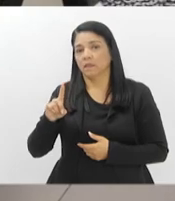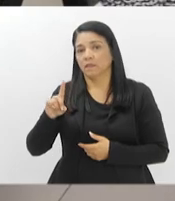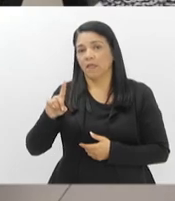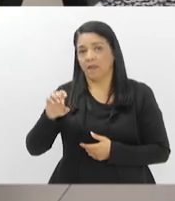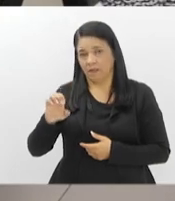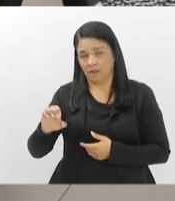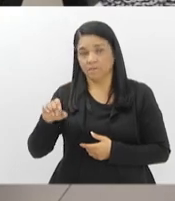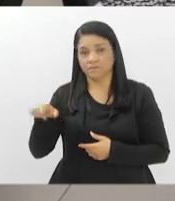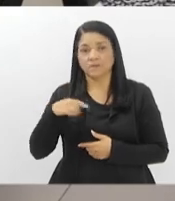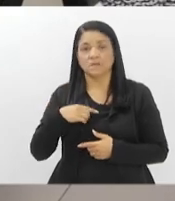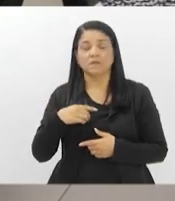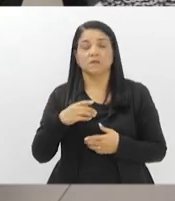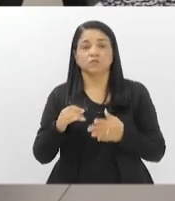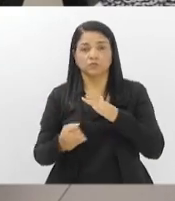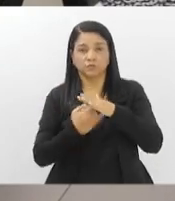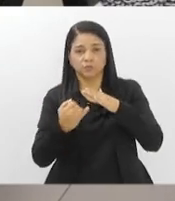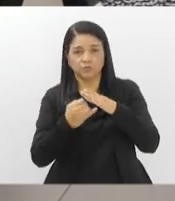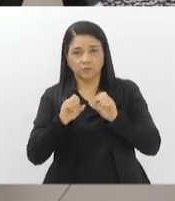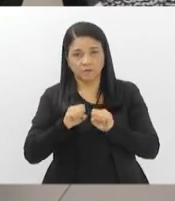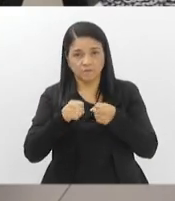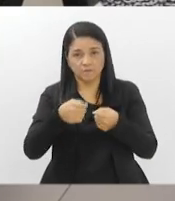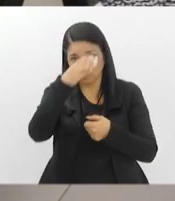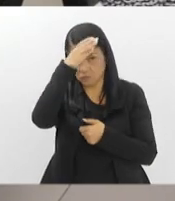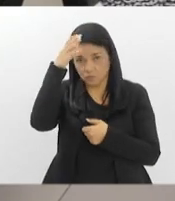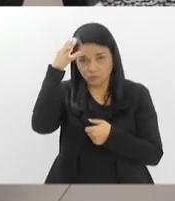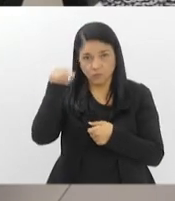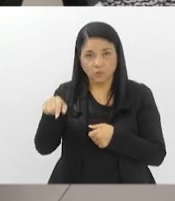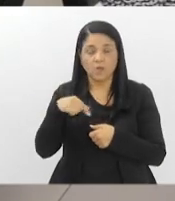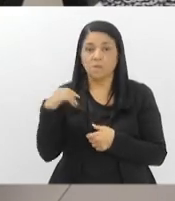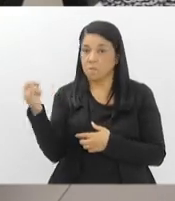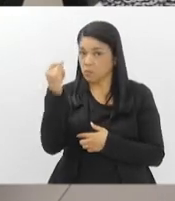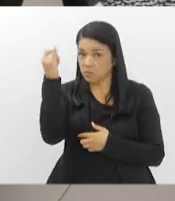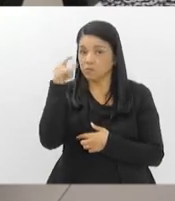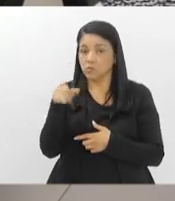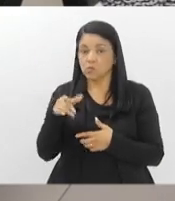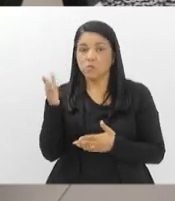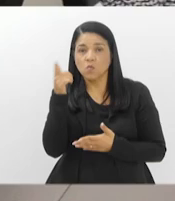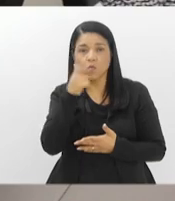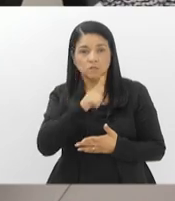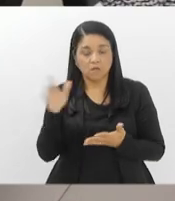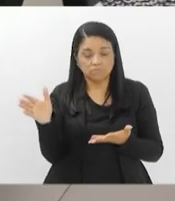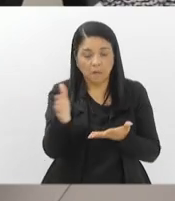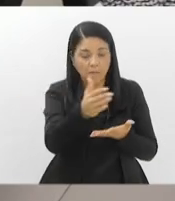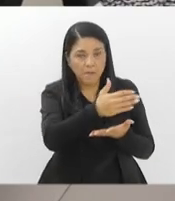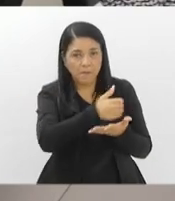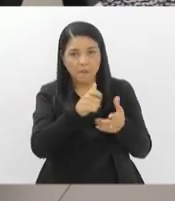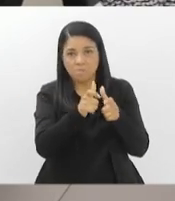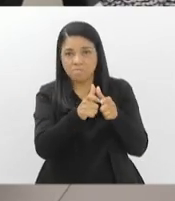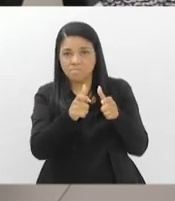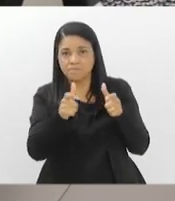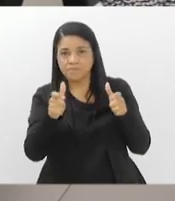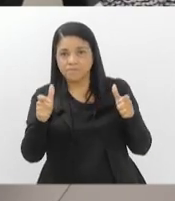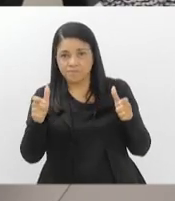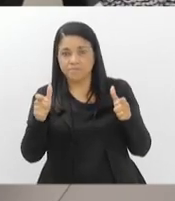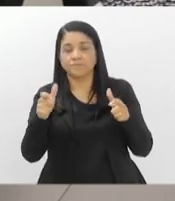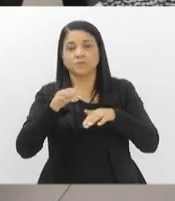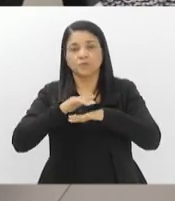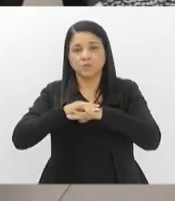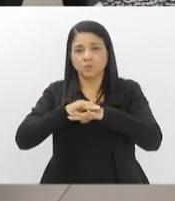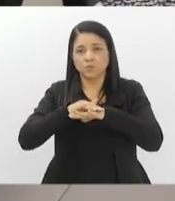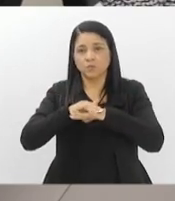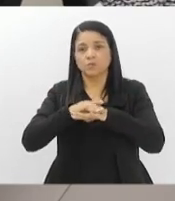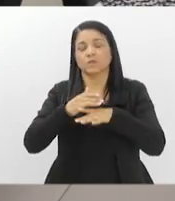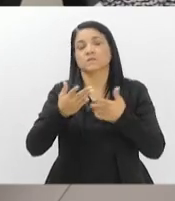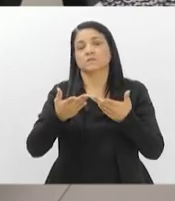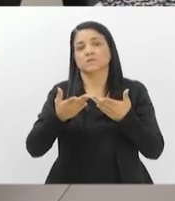dos consumidores seria importante porque eles consegue acompanhar o aumento de casos no no Brasil de de de